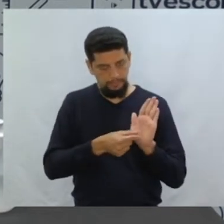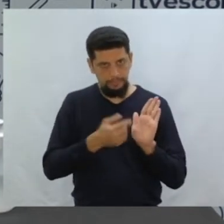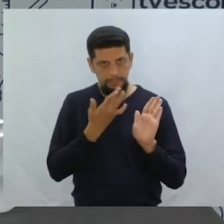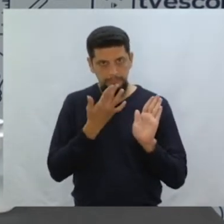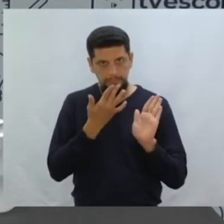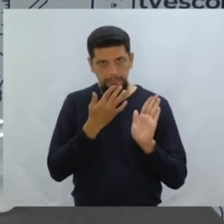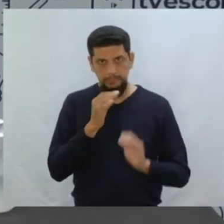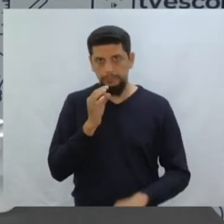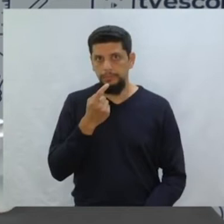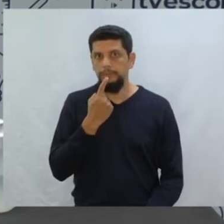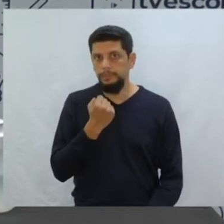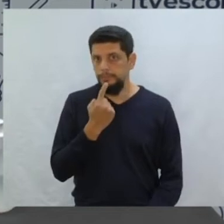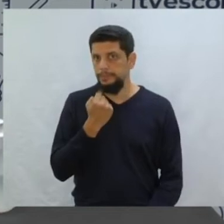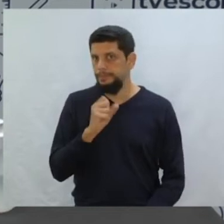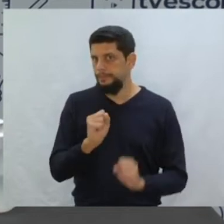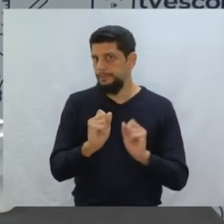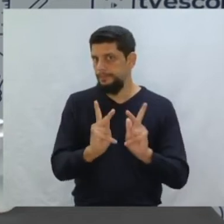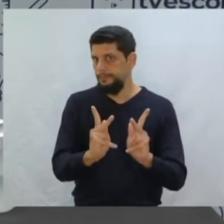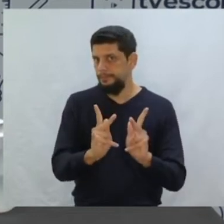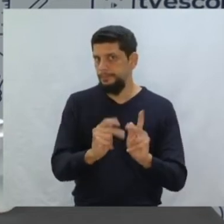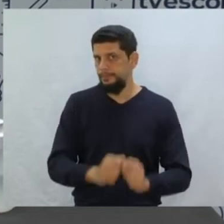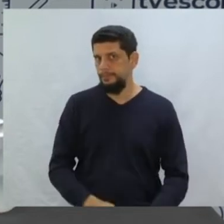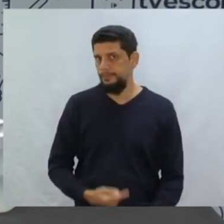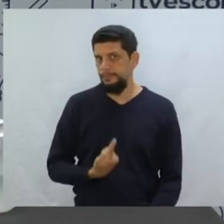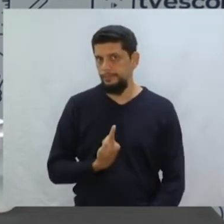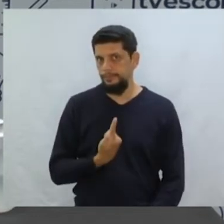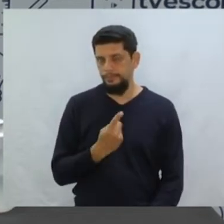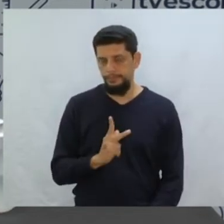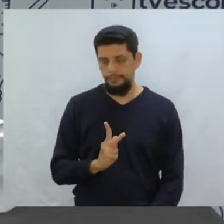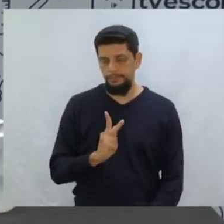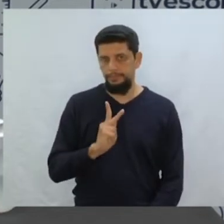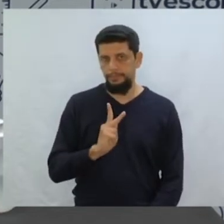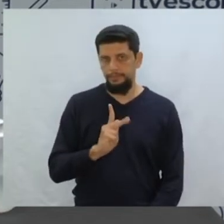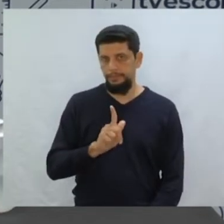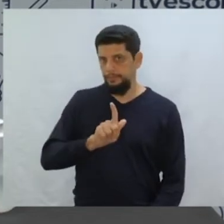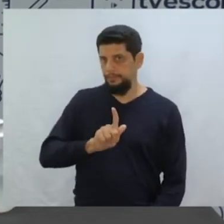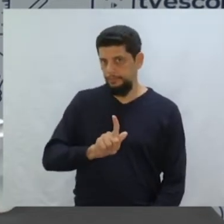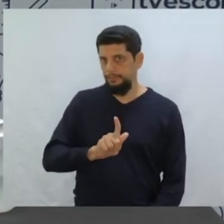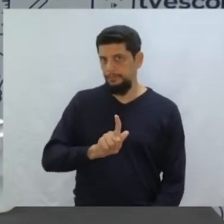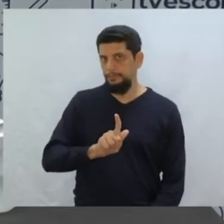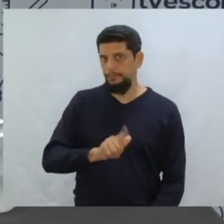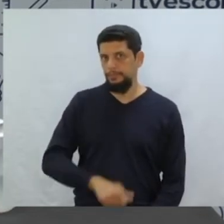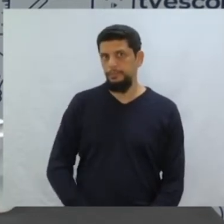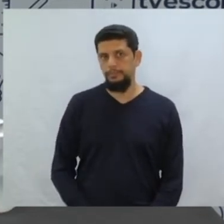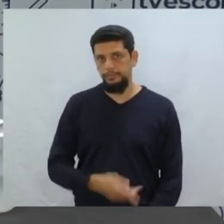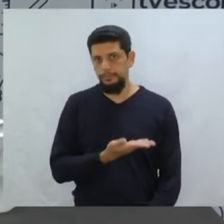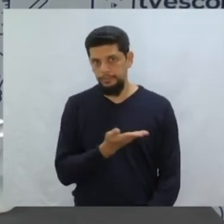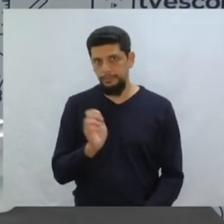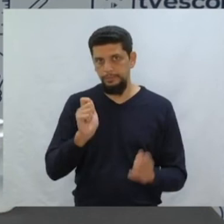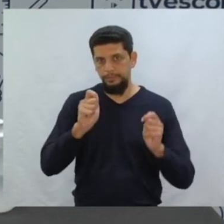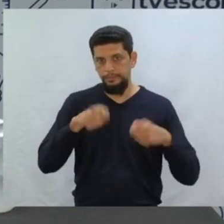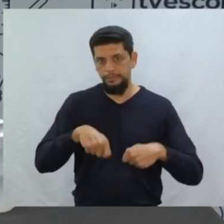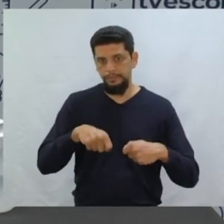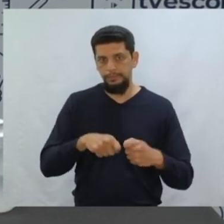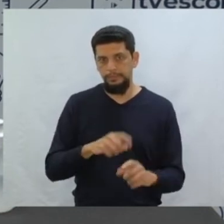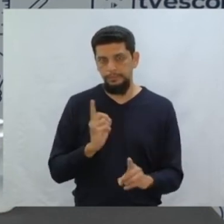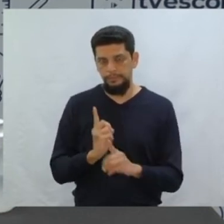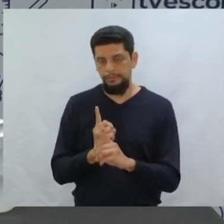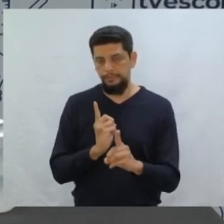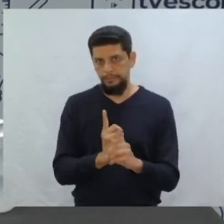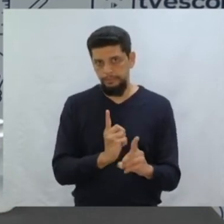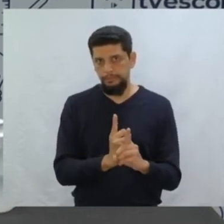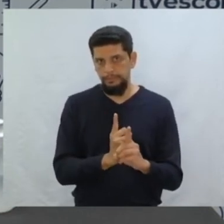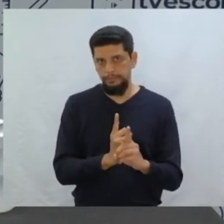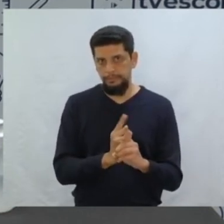aqui, ó, em vermelho, tá? 1 quilo, 1 quilograma. Vocês podem